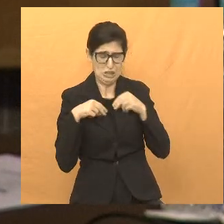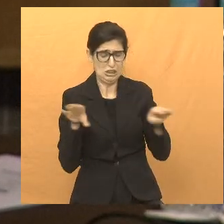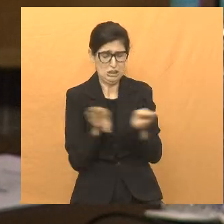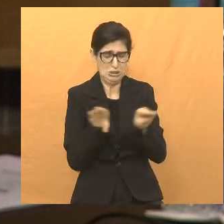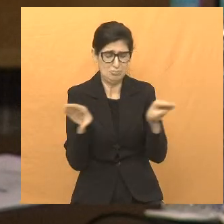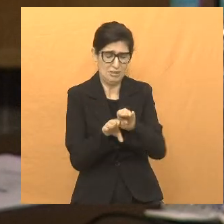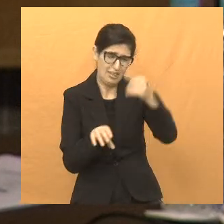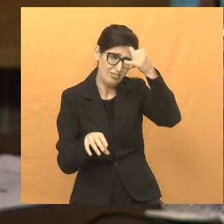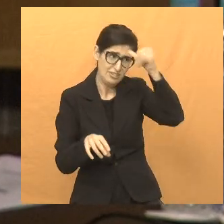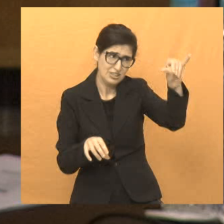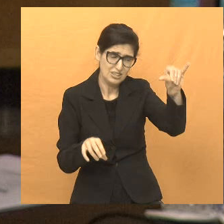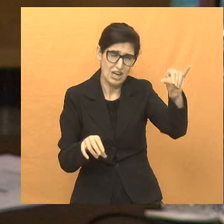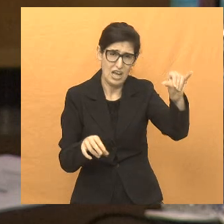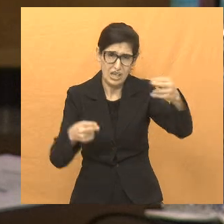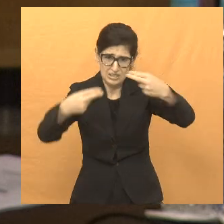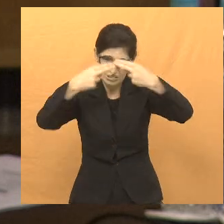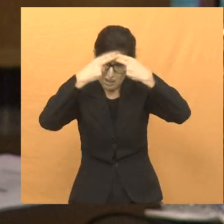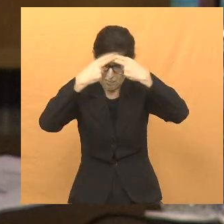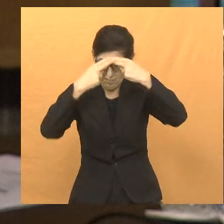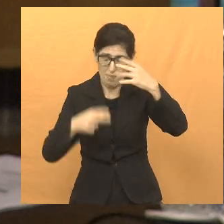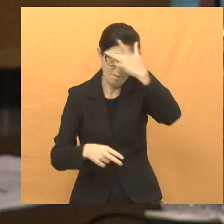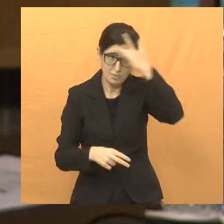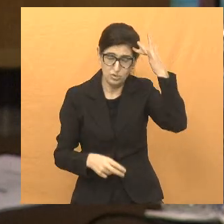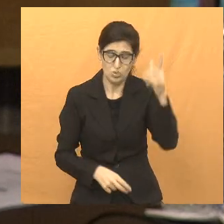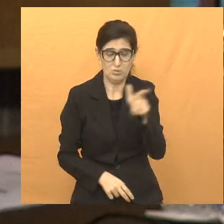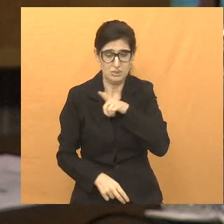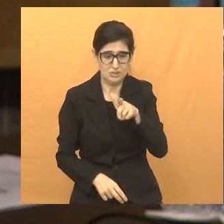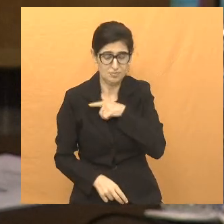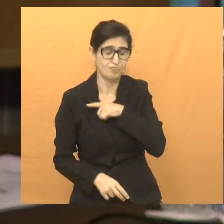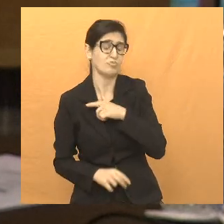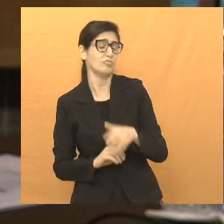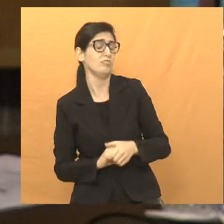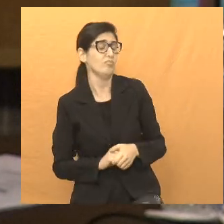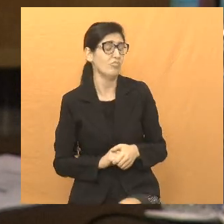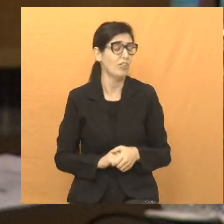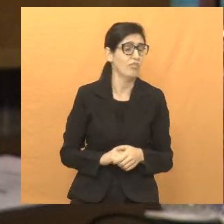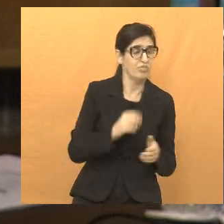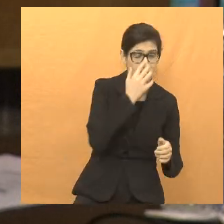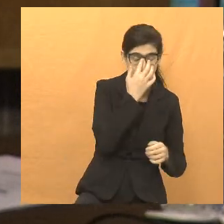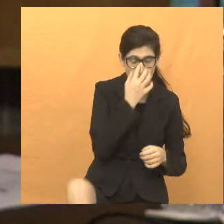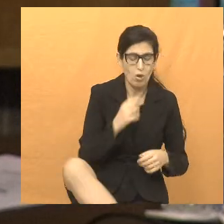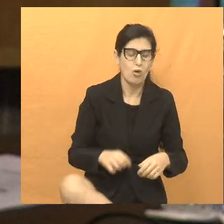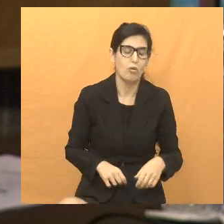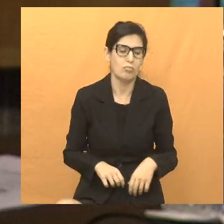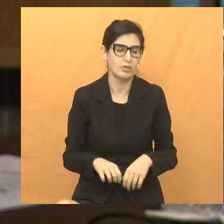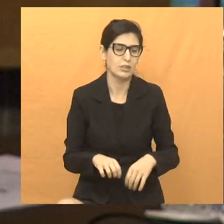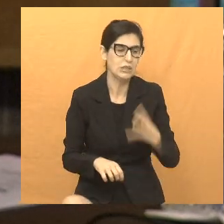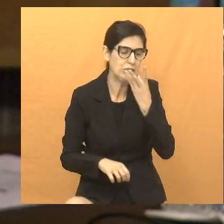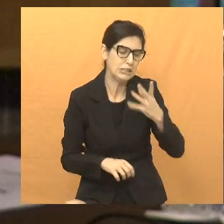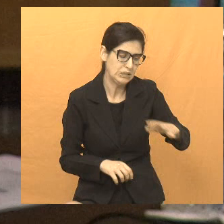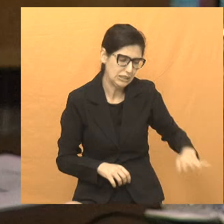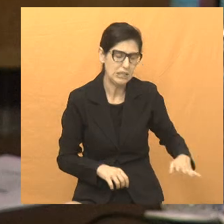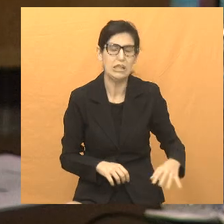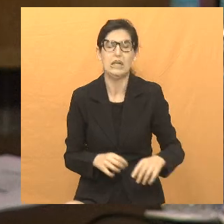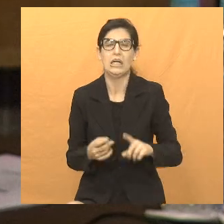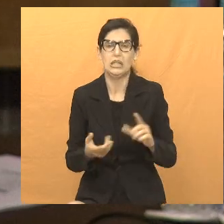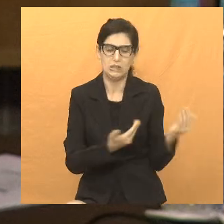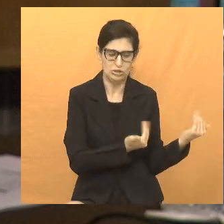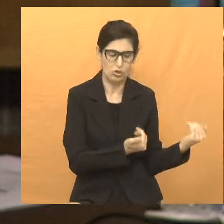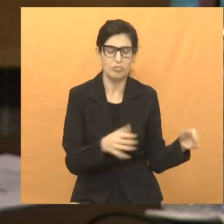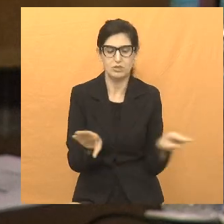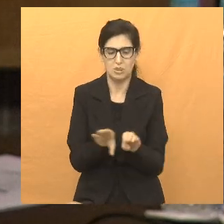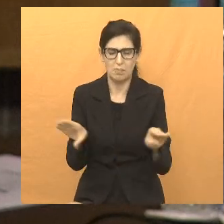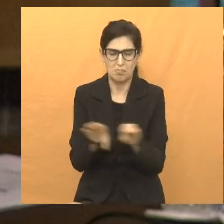trabalha com um fluxo de atendimento às crianças e adolescentes vítimas de violência sexual. O Família Segura é